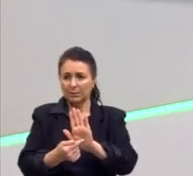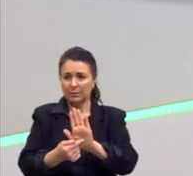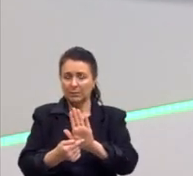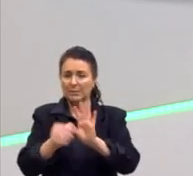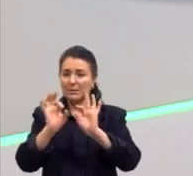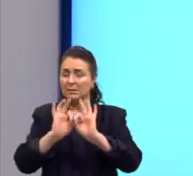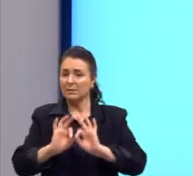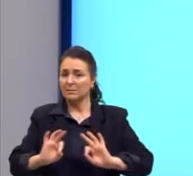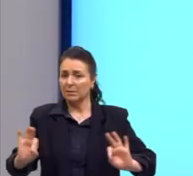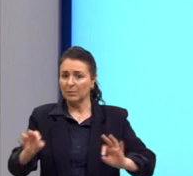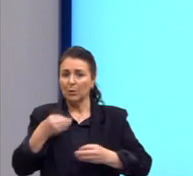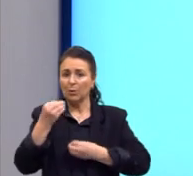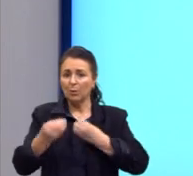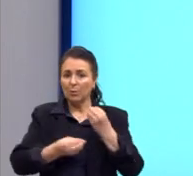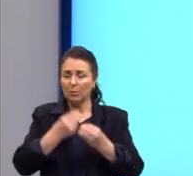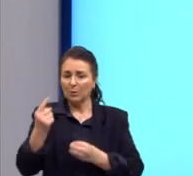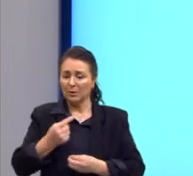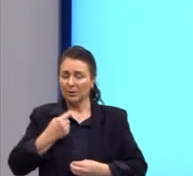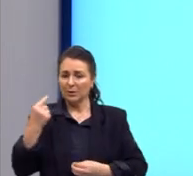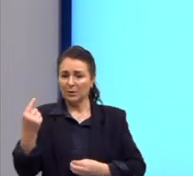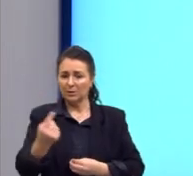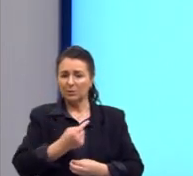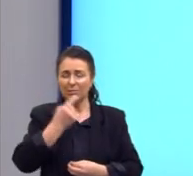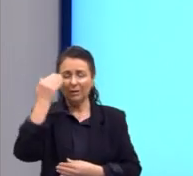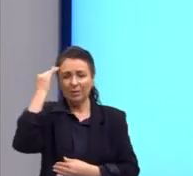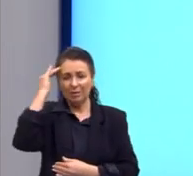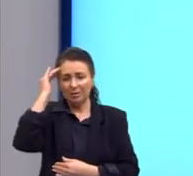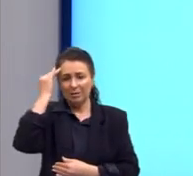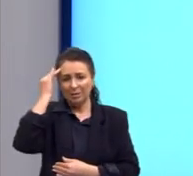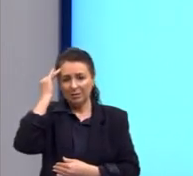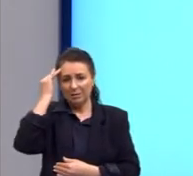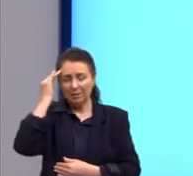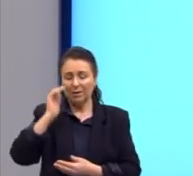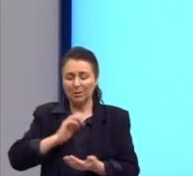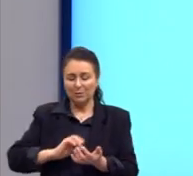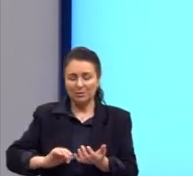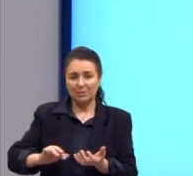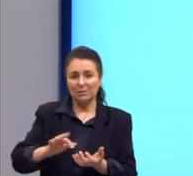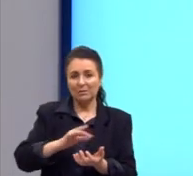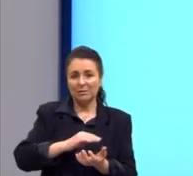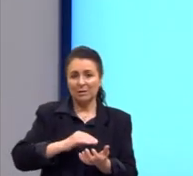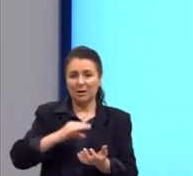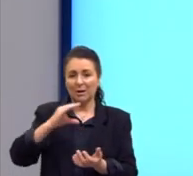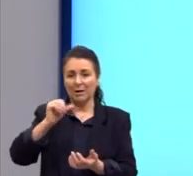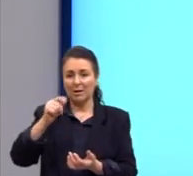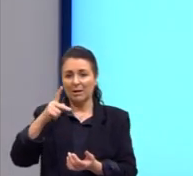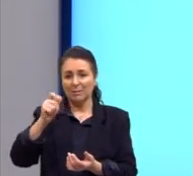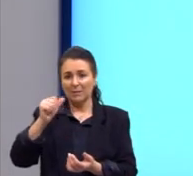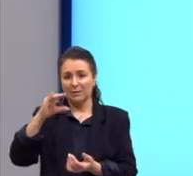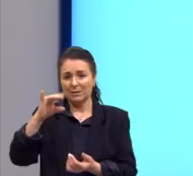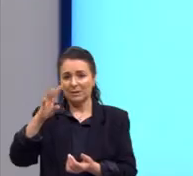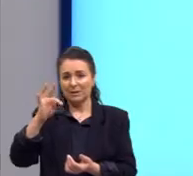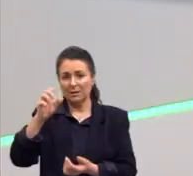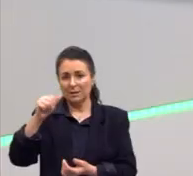simples é como que a gente vai entender né como que a gente calcula a capacitância total né quando a gente tem por exemplo